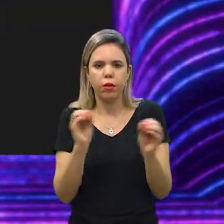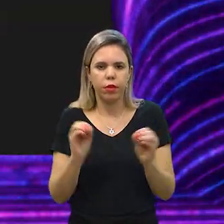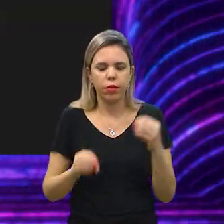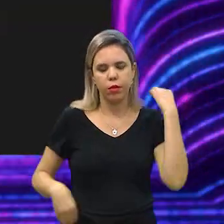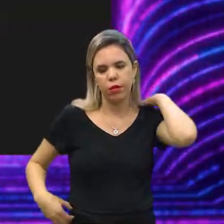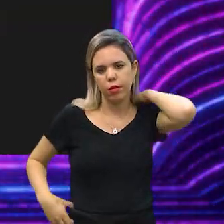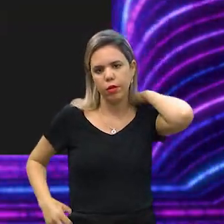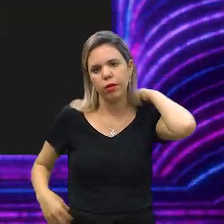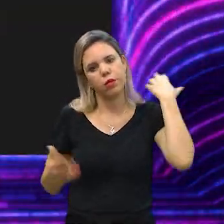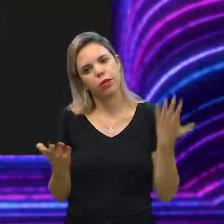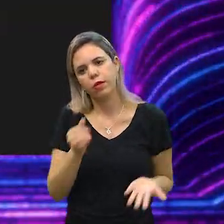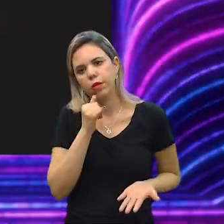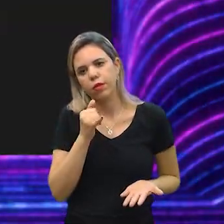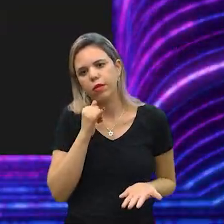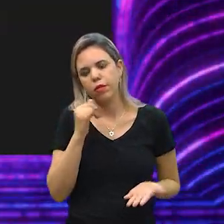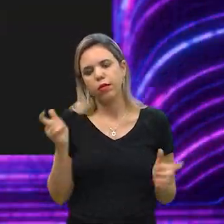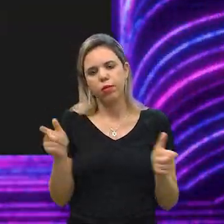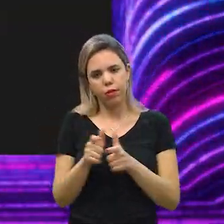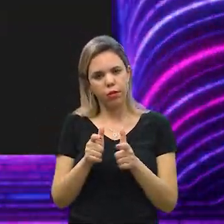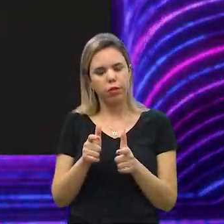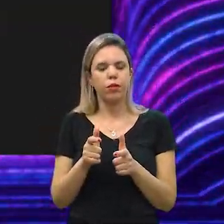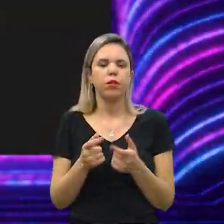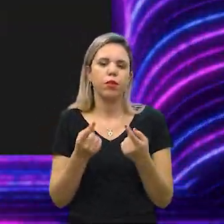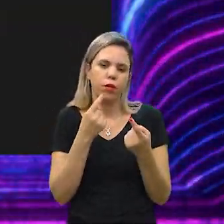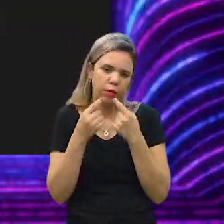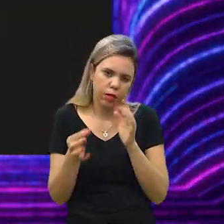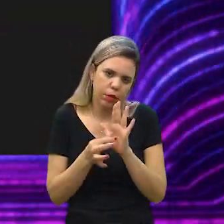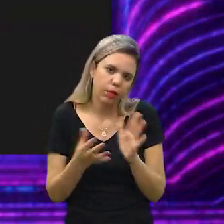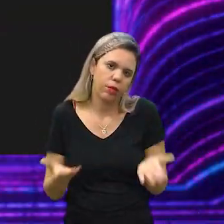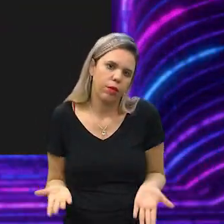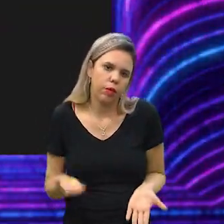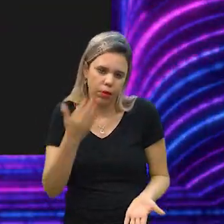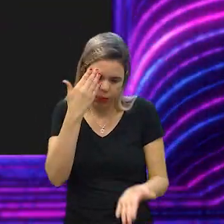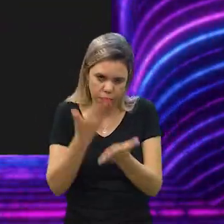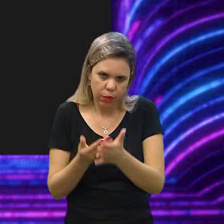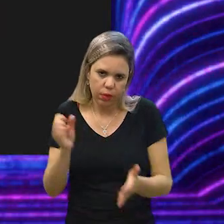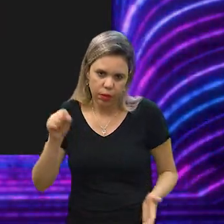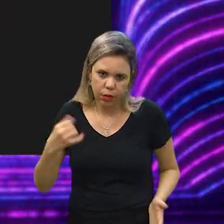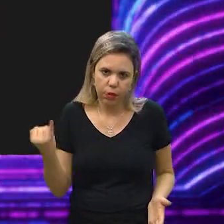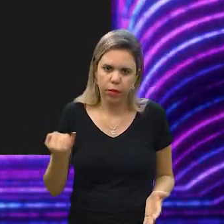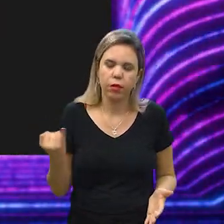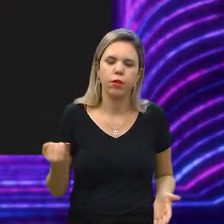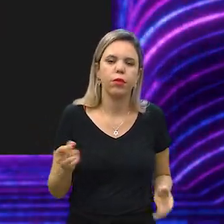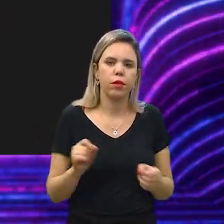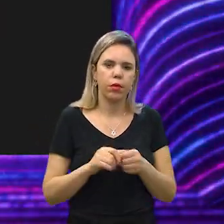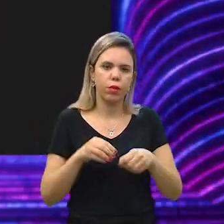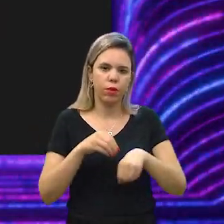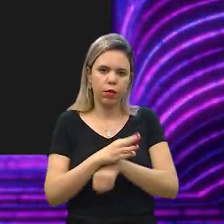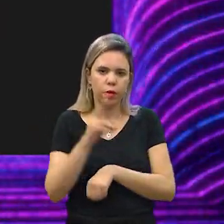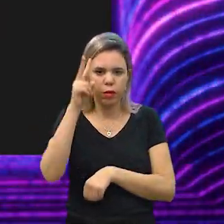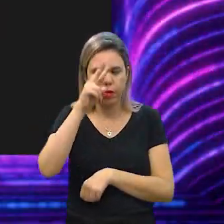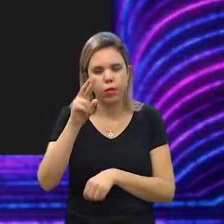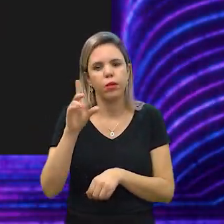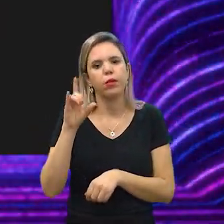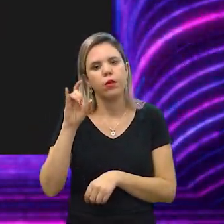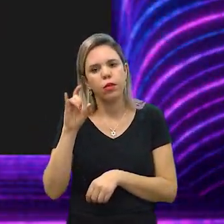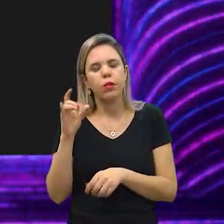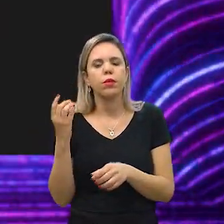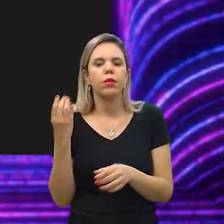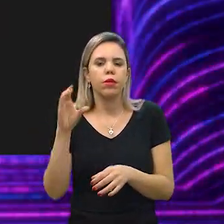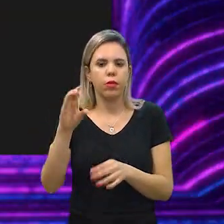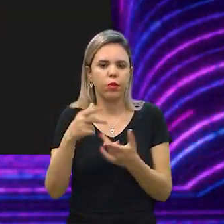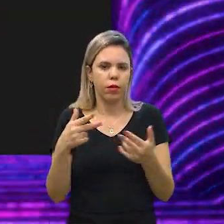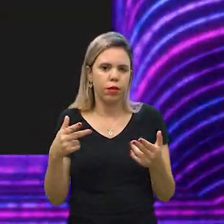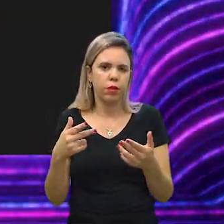publicar, meio que dá uma caída no teu feedback ali. Então, acredito que sim, é importante fazer pelo menos um story todo dia,